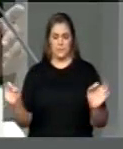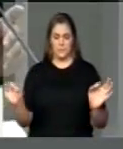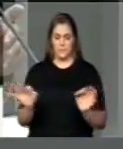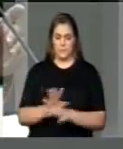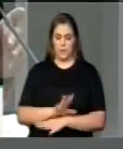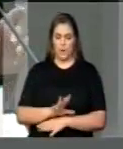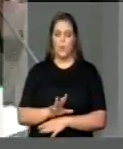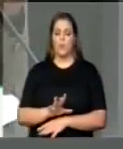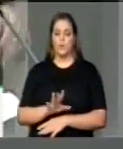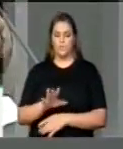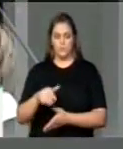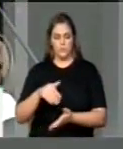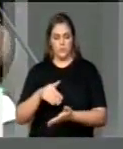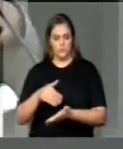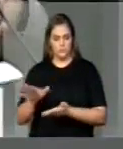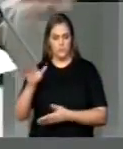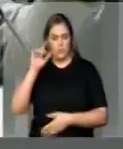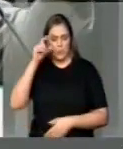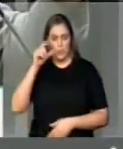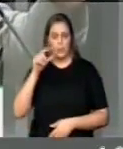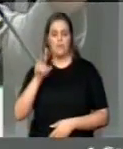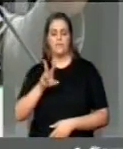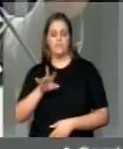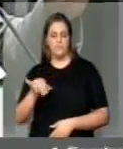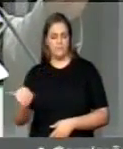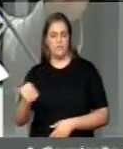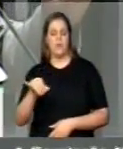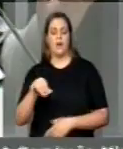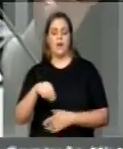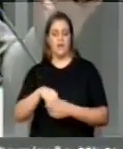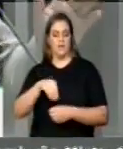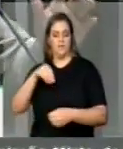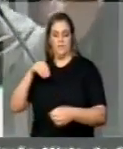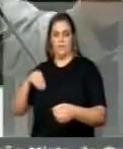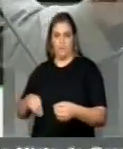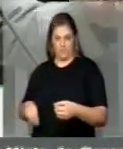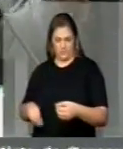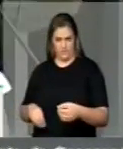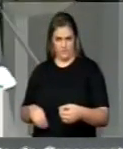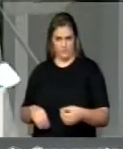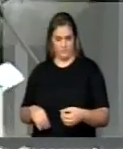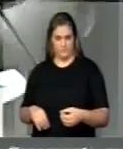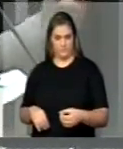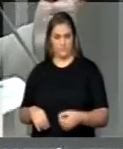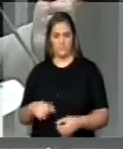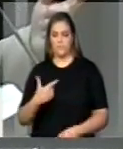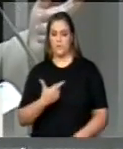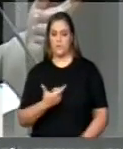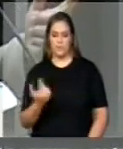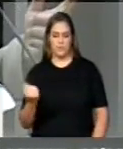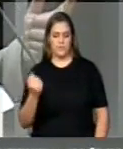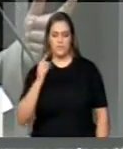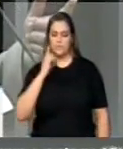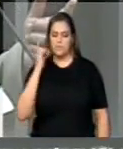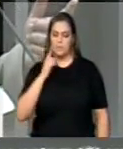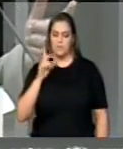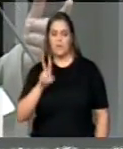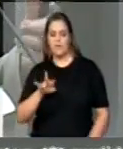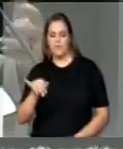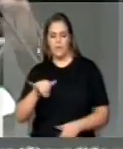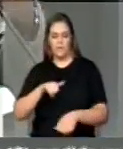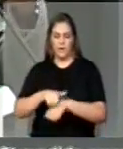o processo contra a Cunha, ele vai retirar os seus e diz que 200 deputados não